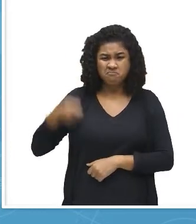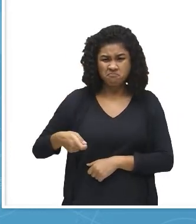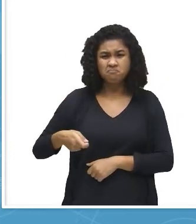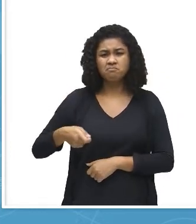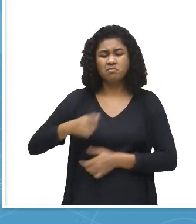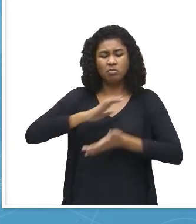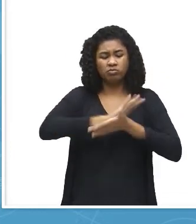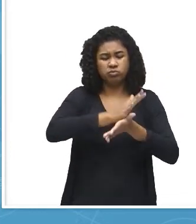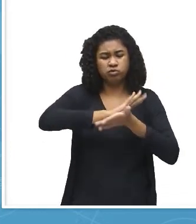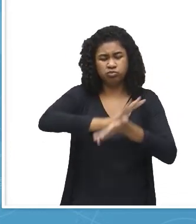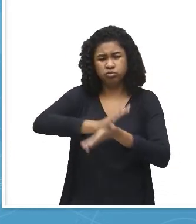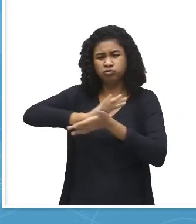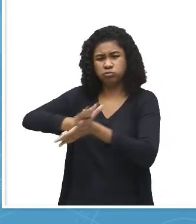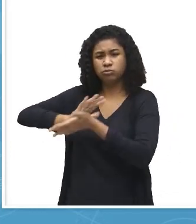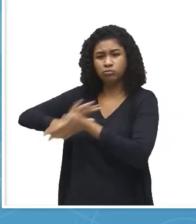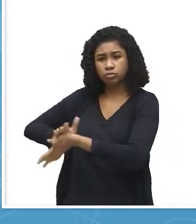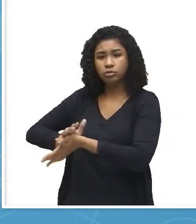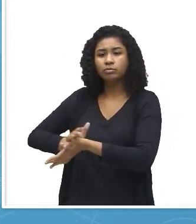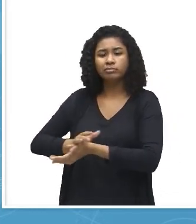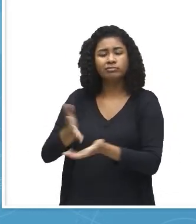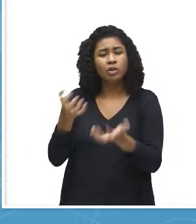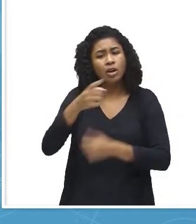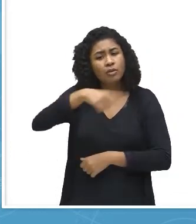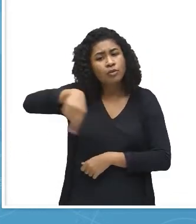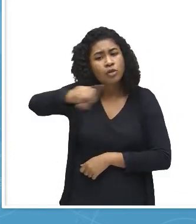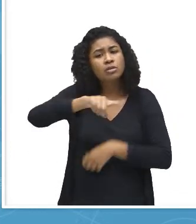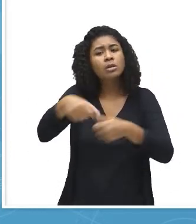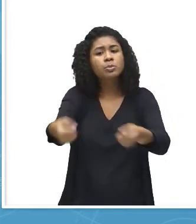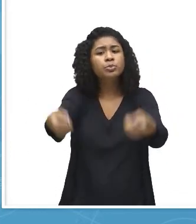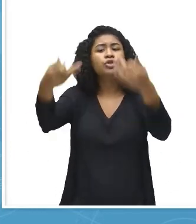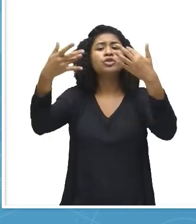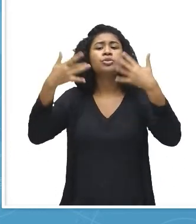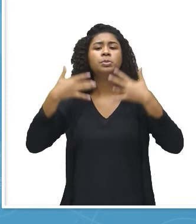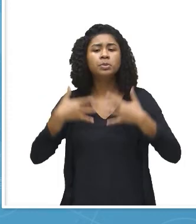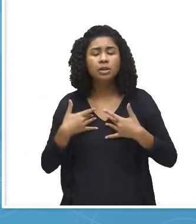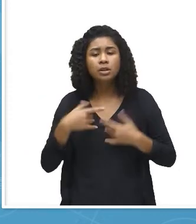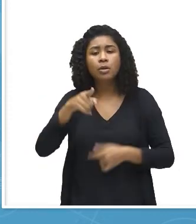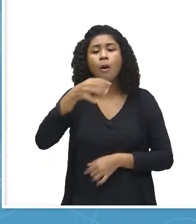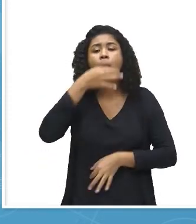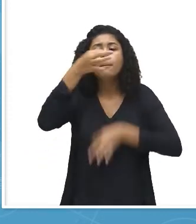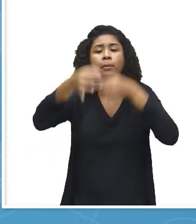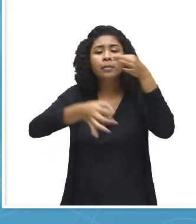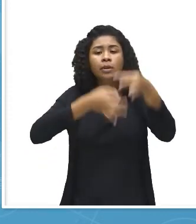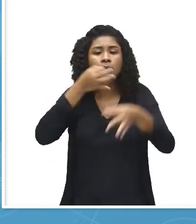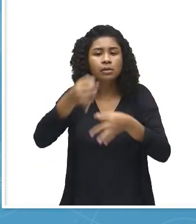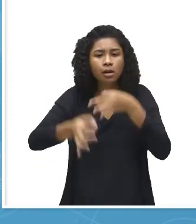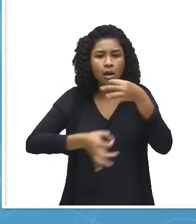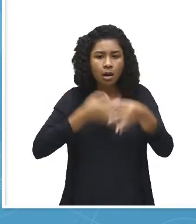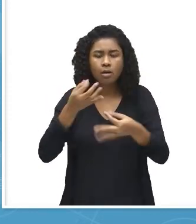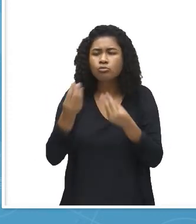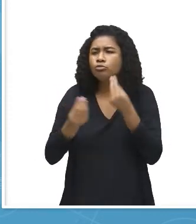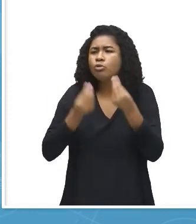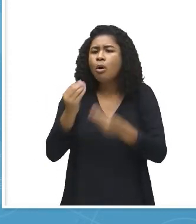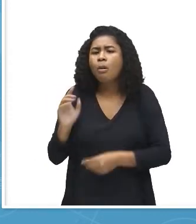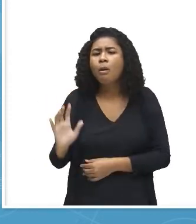até hoje, e eu quero que vocês expliquem como é que vocês, na sua opinião, como é que se deu essa